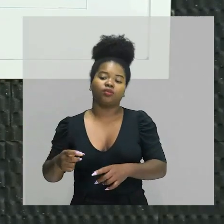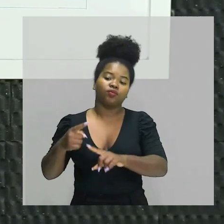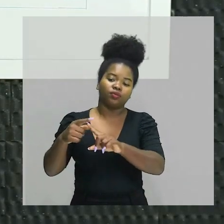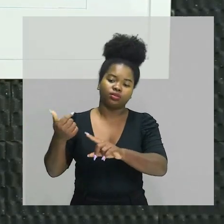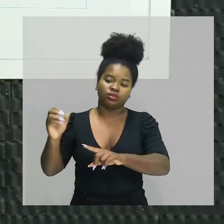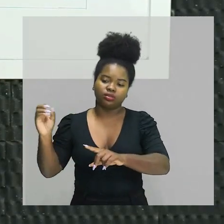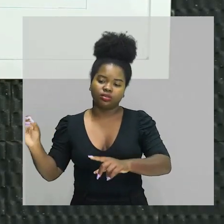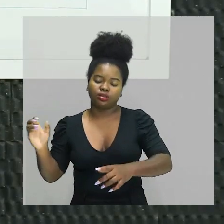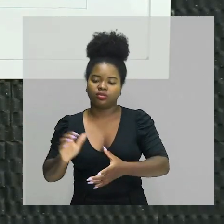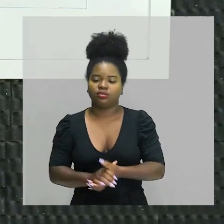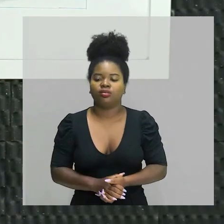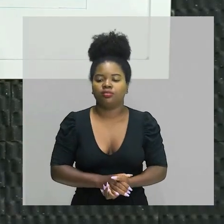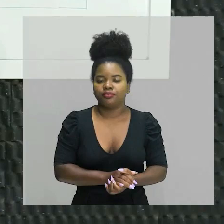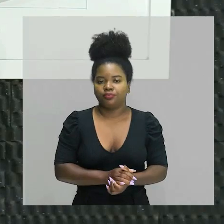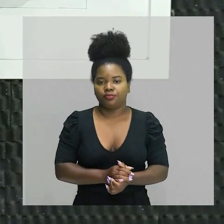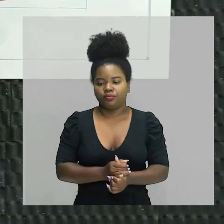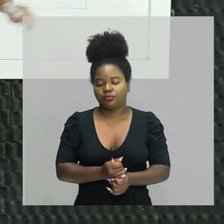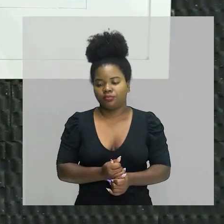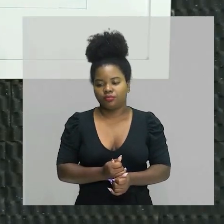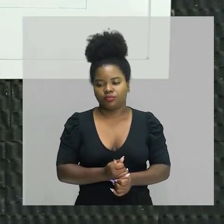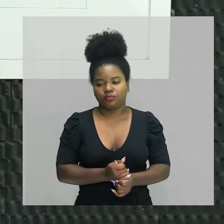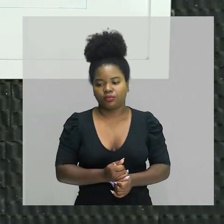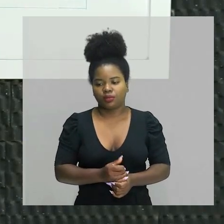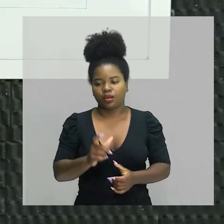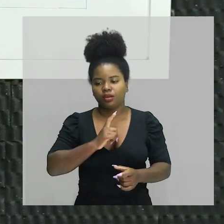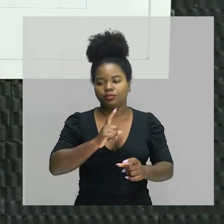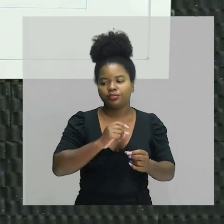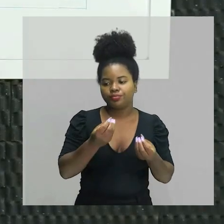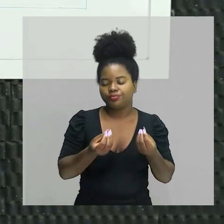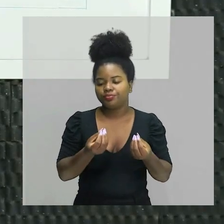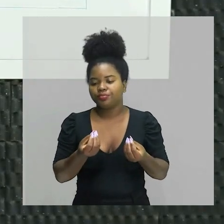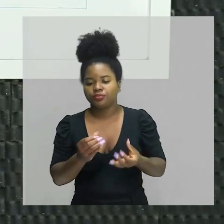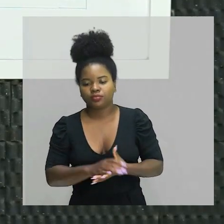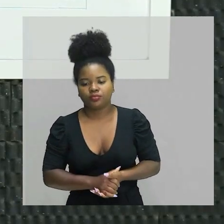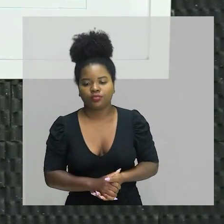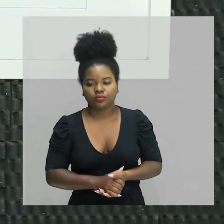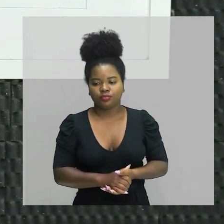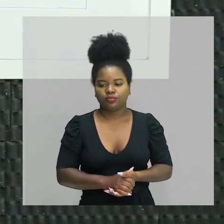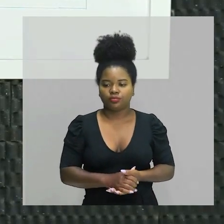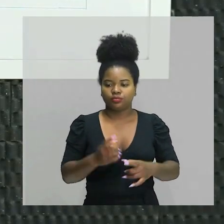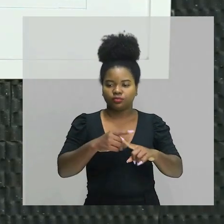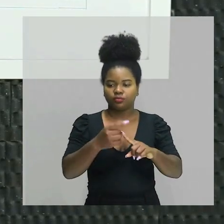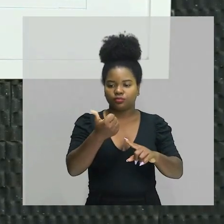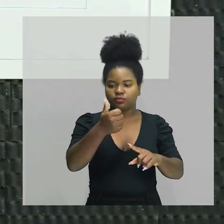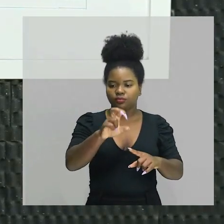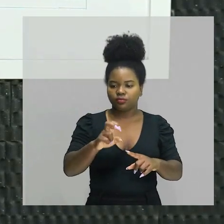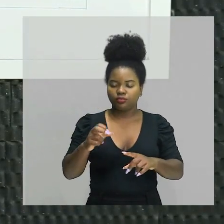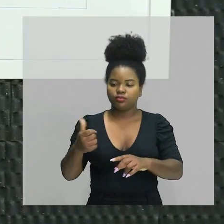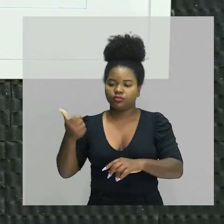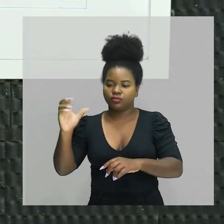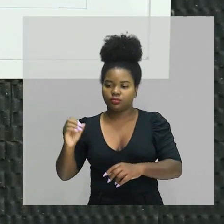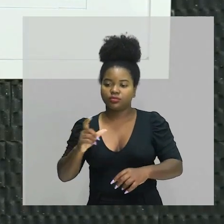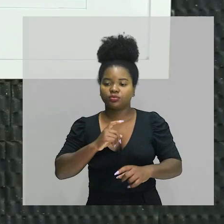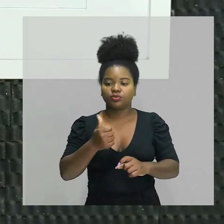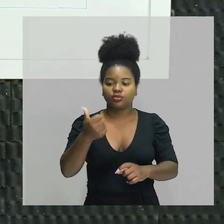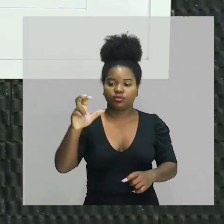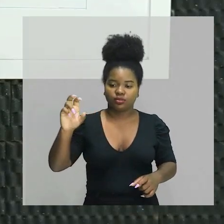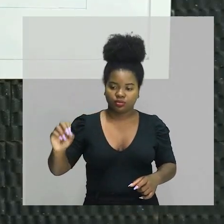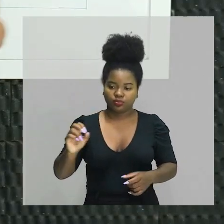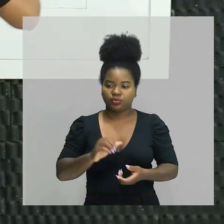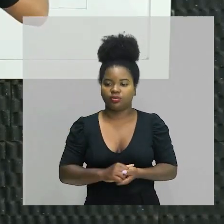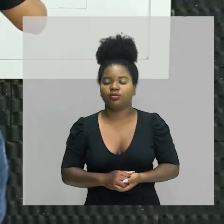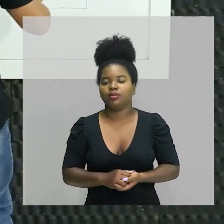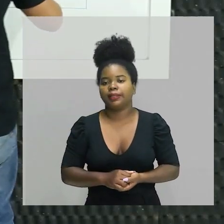15, tá? E a raiz quadrada de 100 é 10. Quando você multiplica 15 por 10, você vai ter o quê? 150,